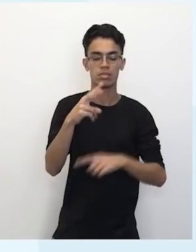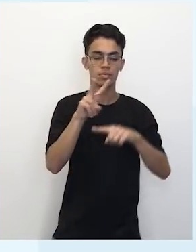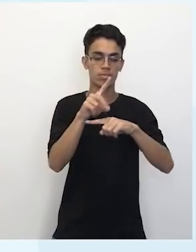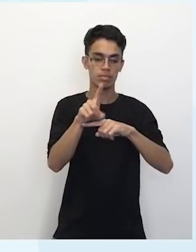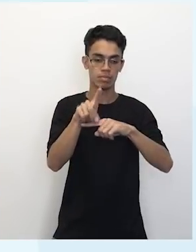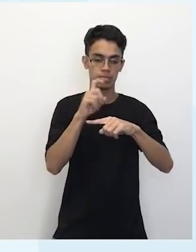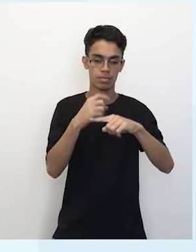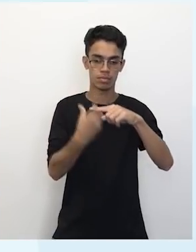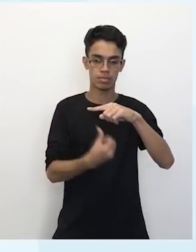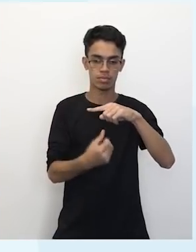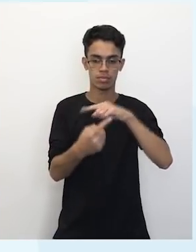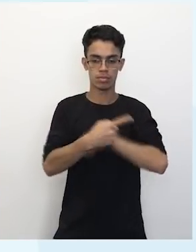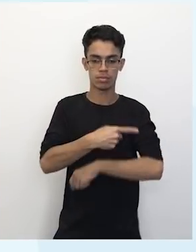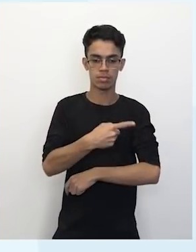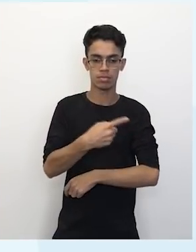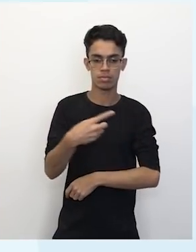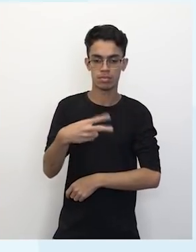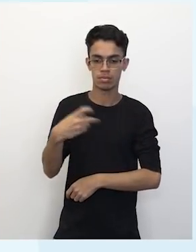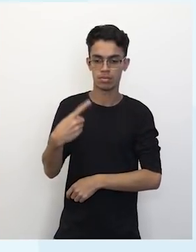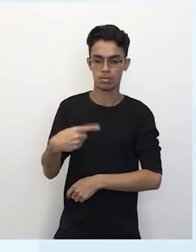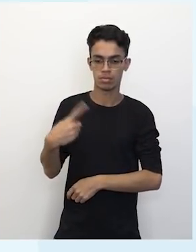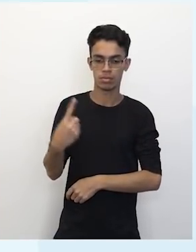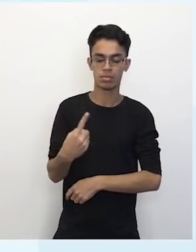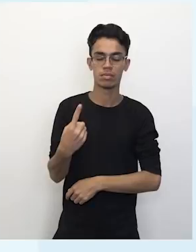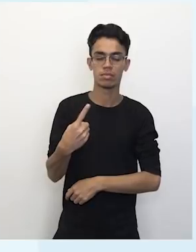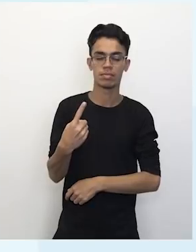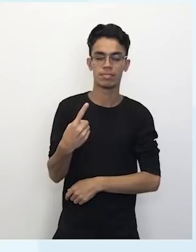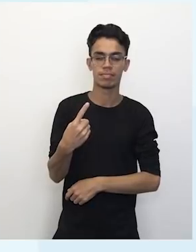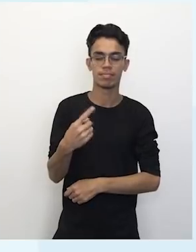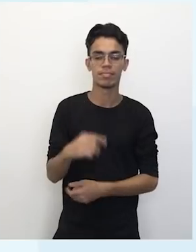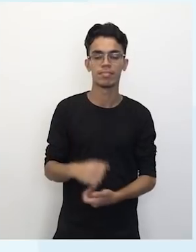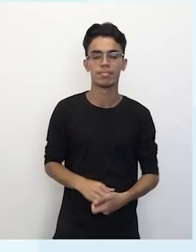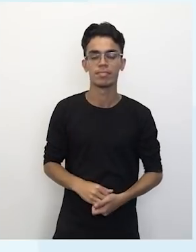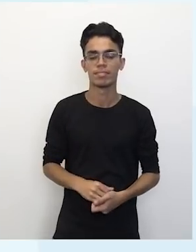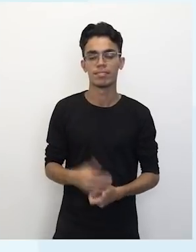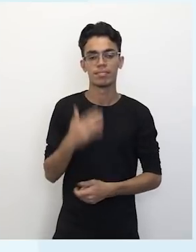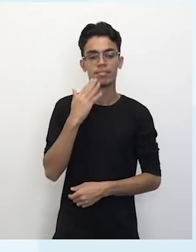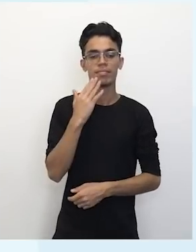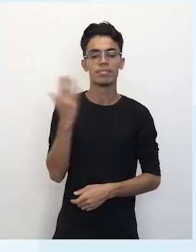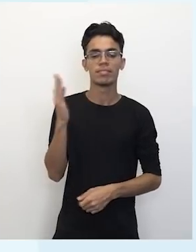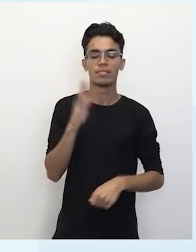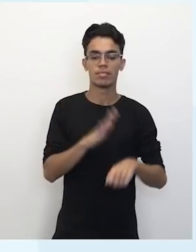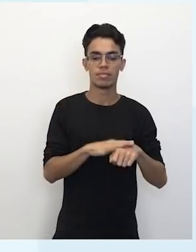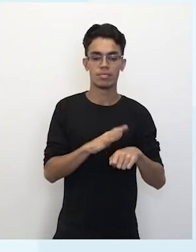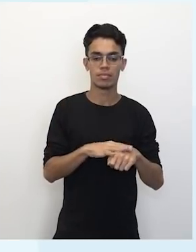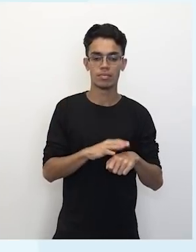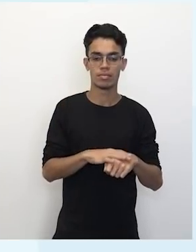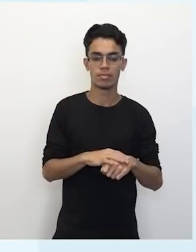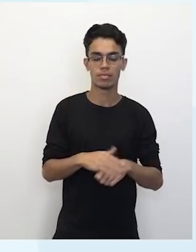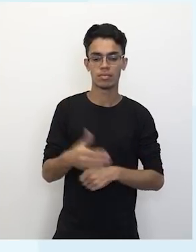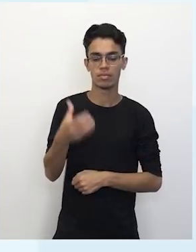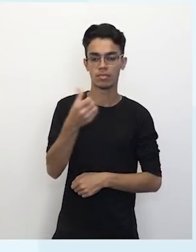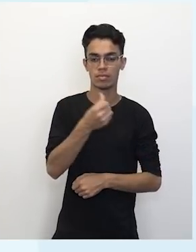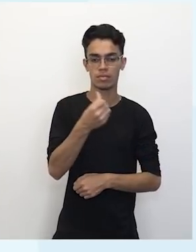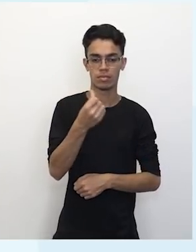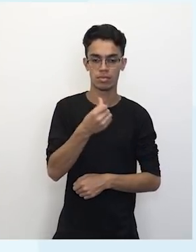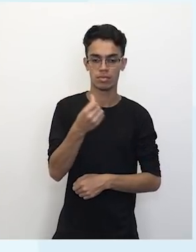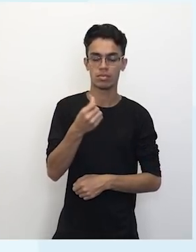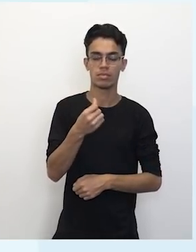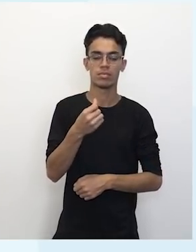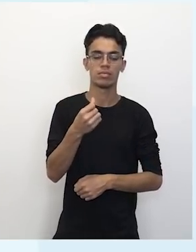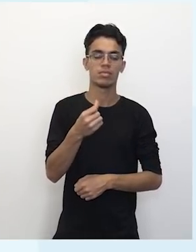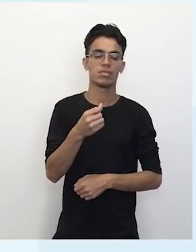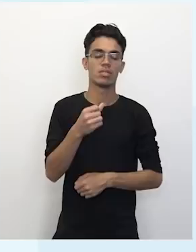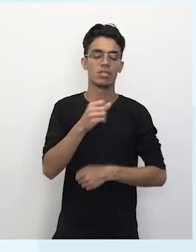5. 5 deve 6, fica devendo 1x sobre 6. Olha lá o que eu vou fazer, ó. O 6 está dividindo,